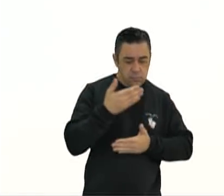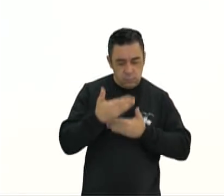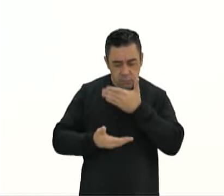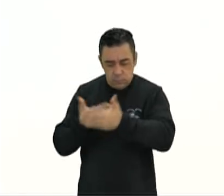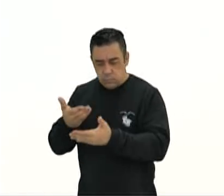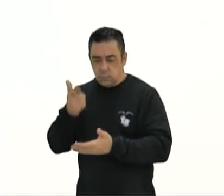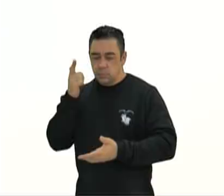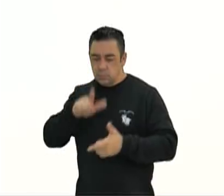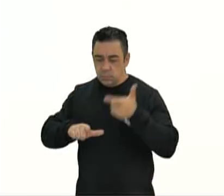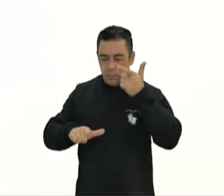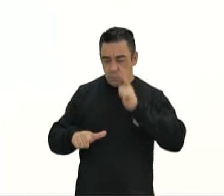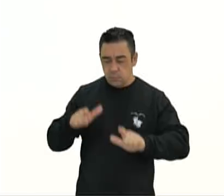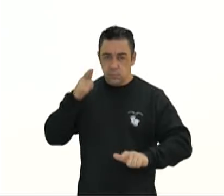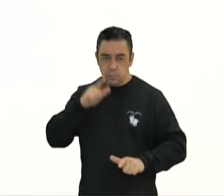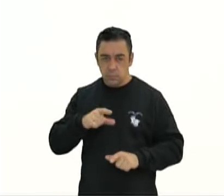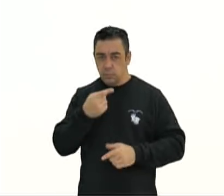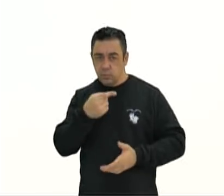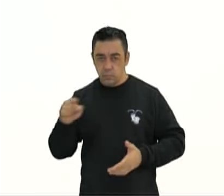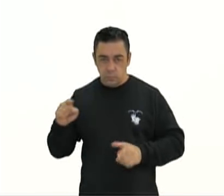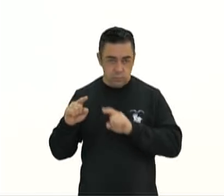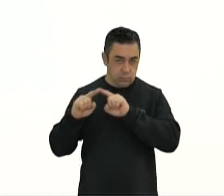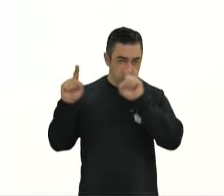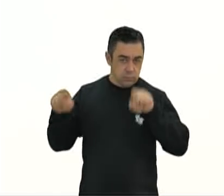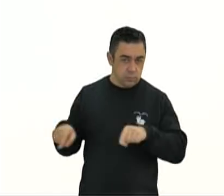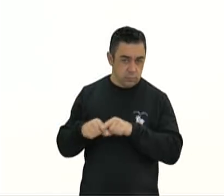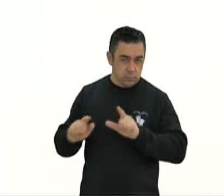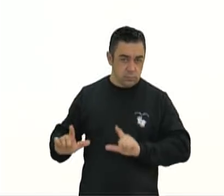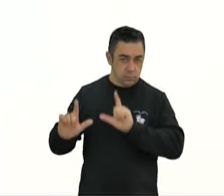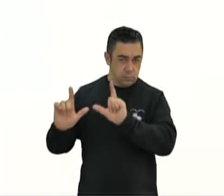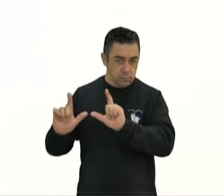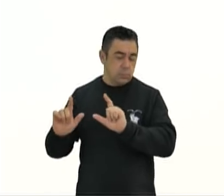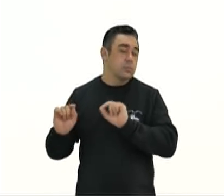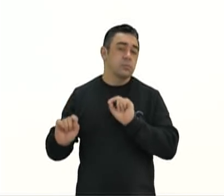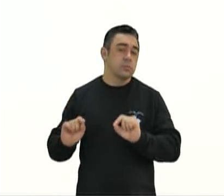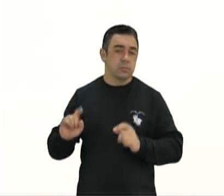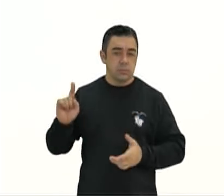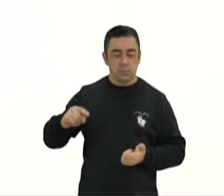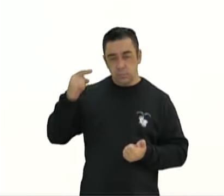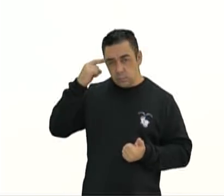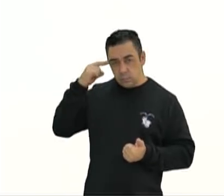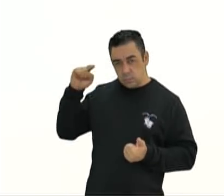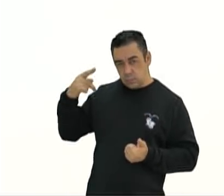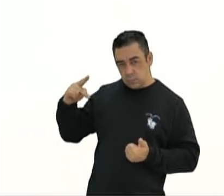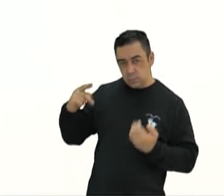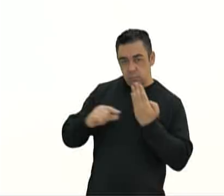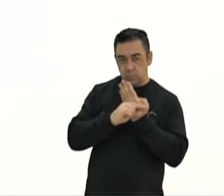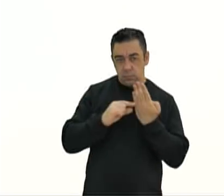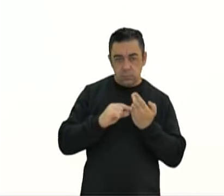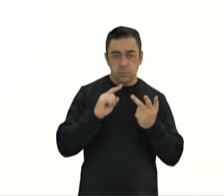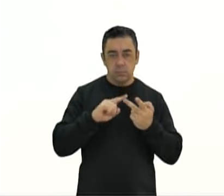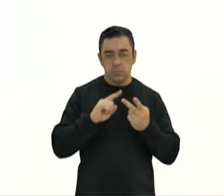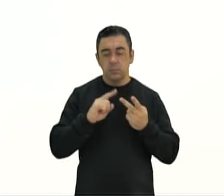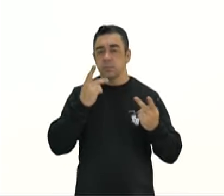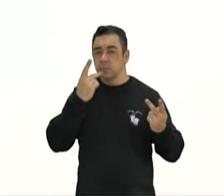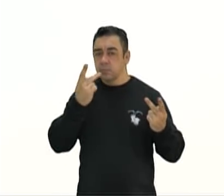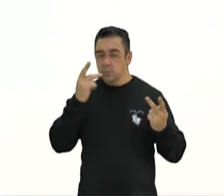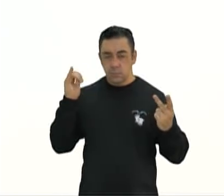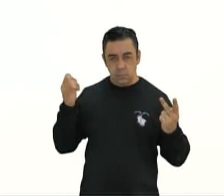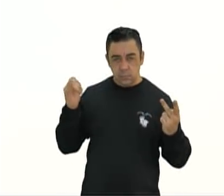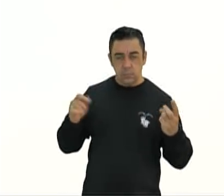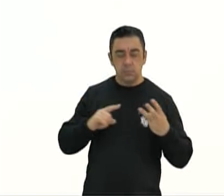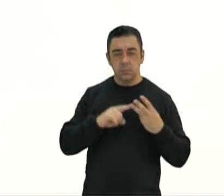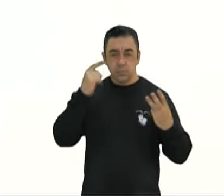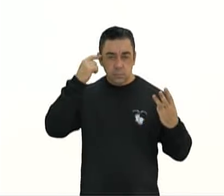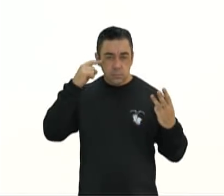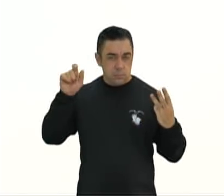tratamento e suas conquistas" no último quadrinho representa pensamento do autor, fala do narrador, pensamento do